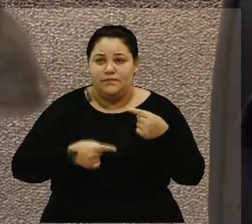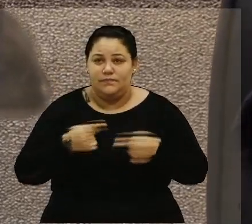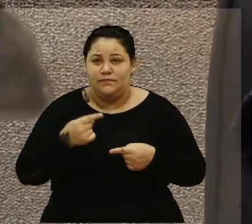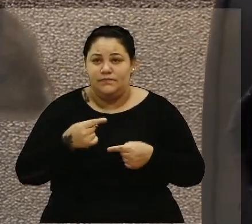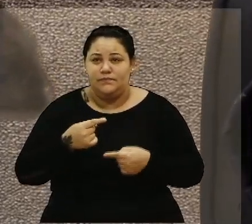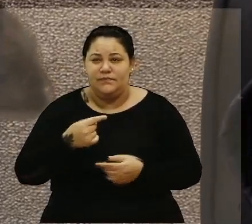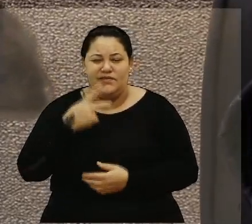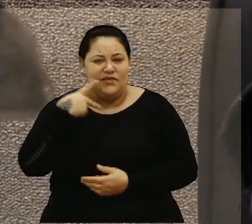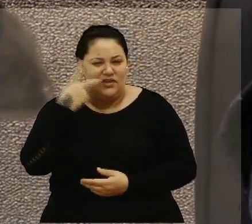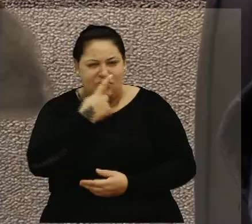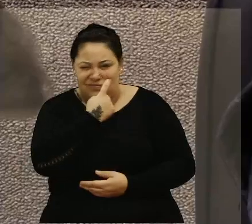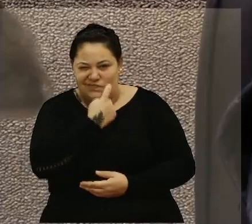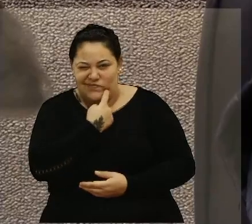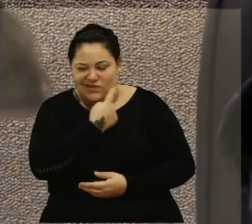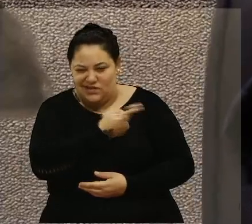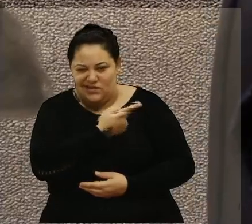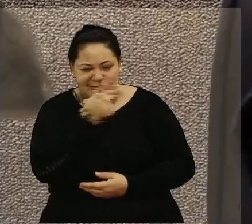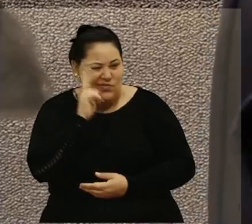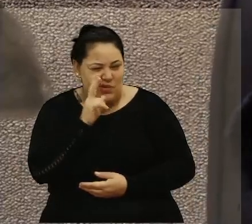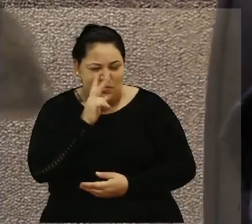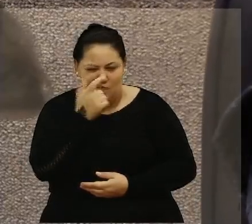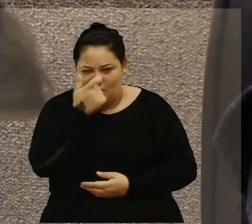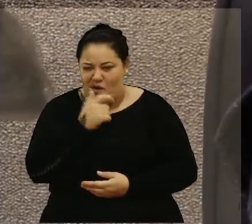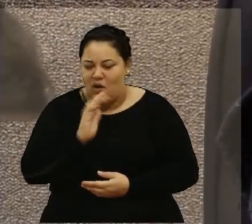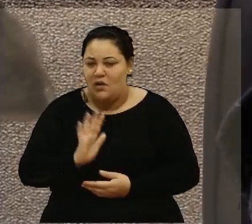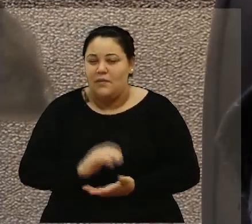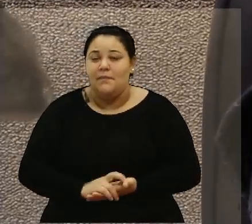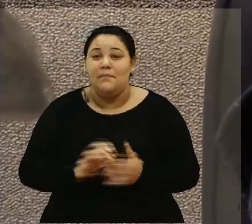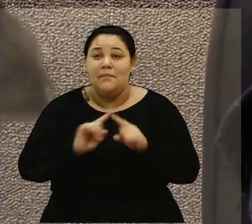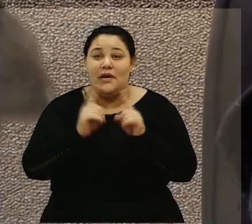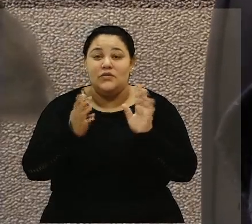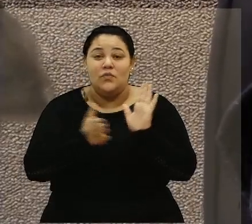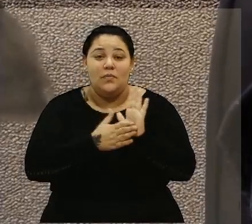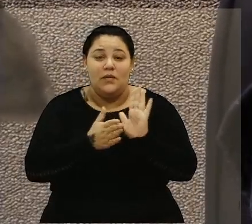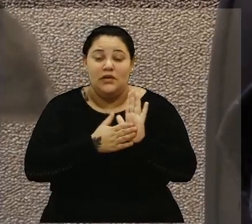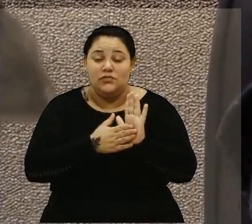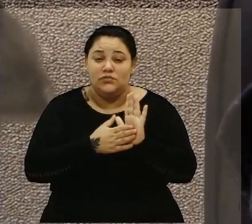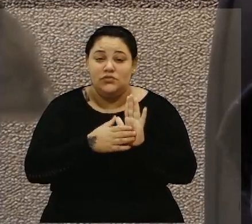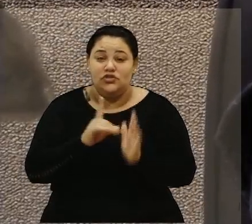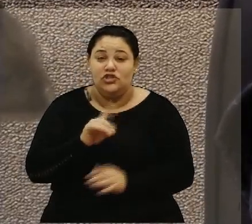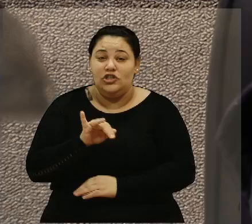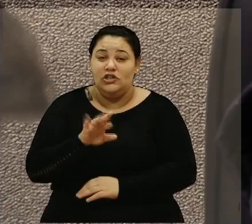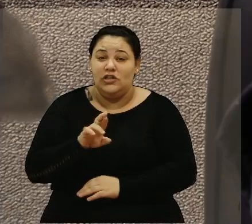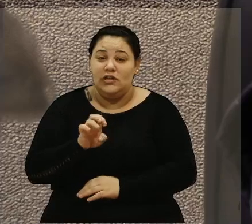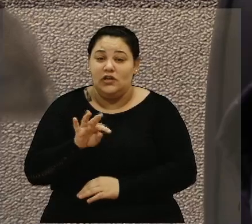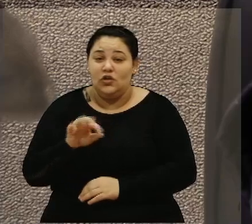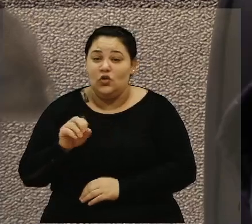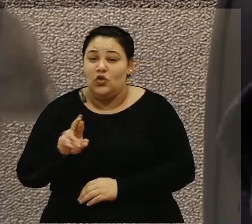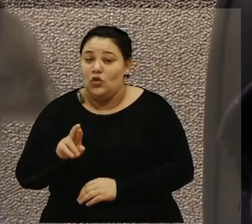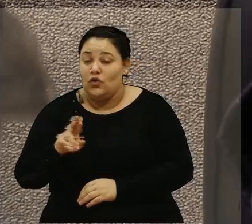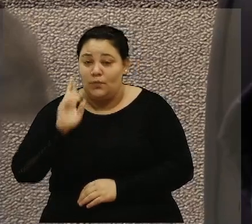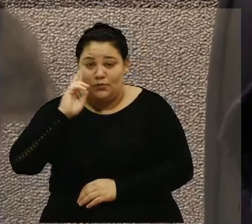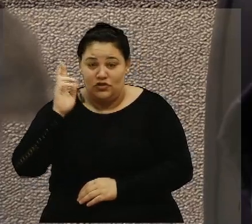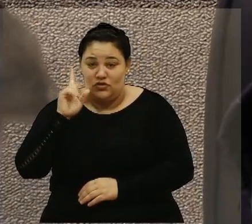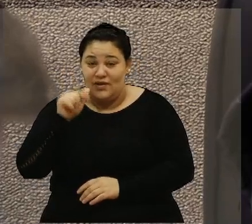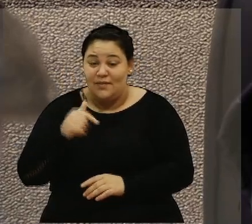Moleque, não lembro, o vereador Wagner Petrini, o plano diretor que tem que entrar nessa discussão. O senhor traz aqui a conurbação,